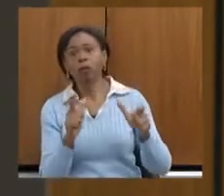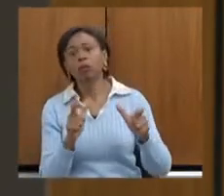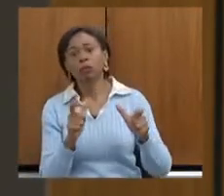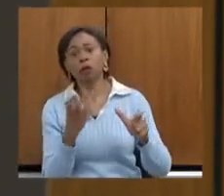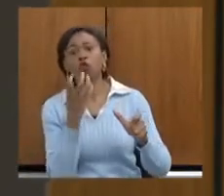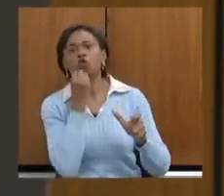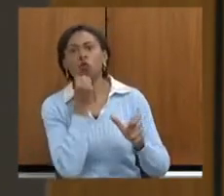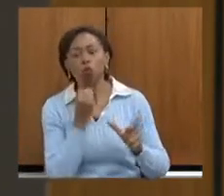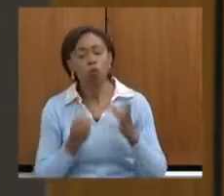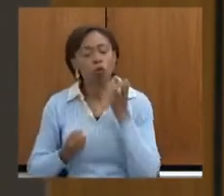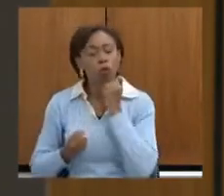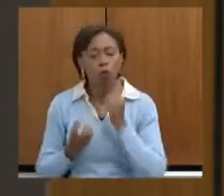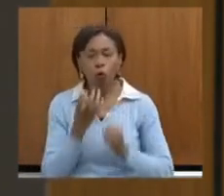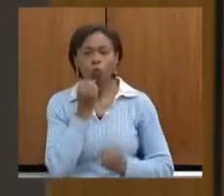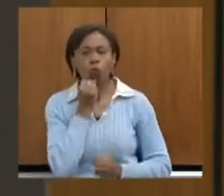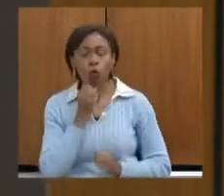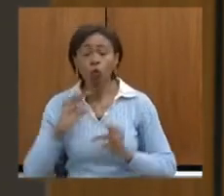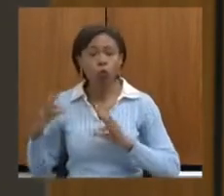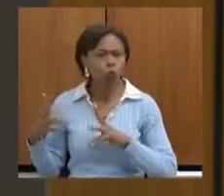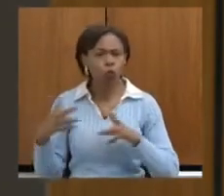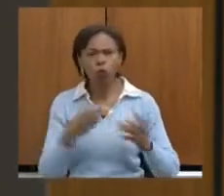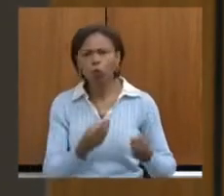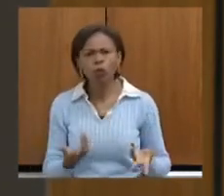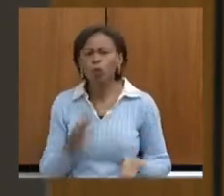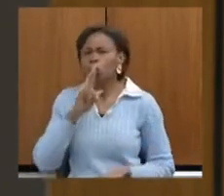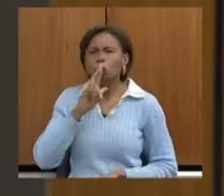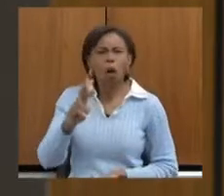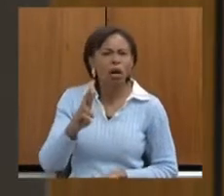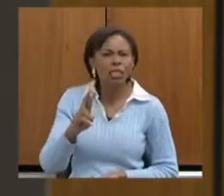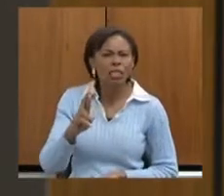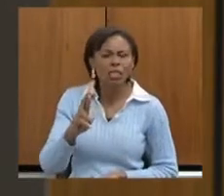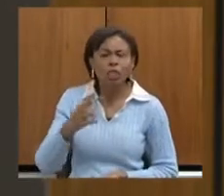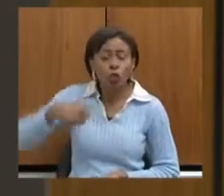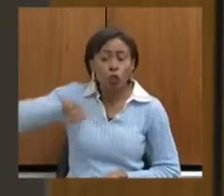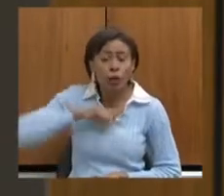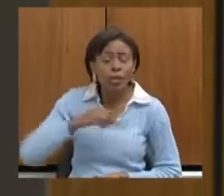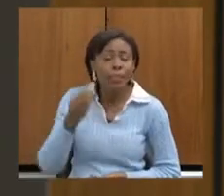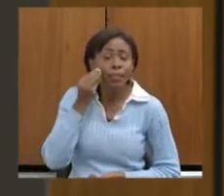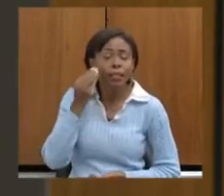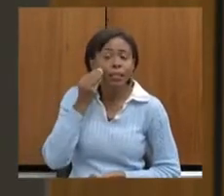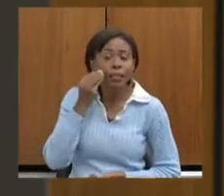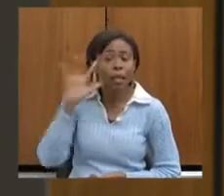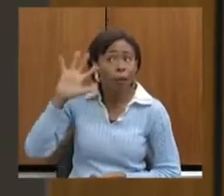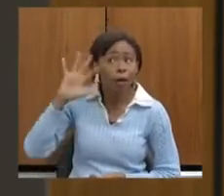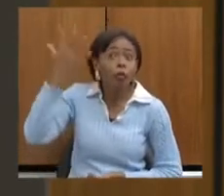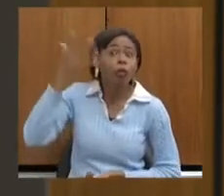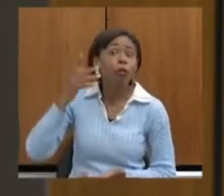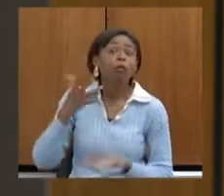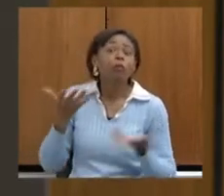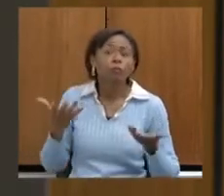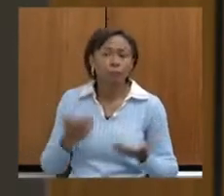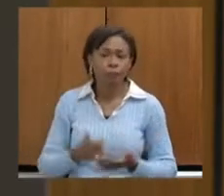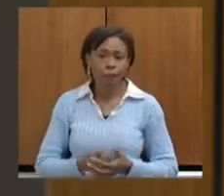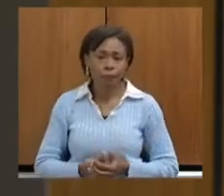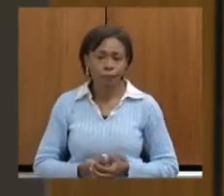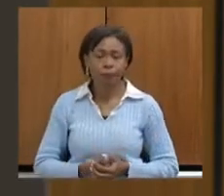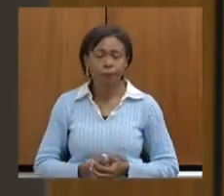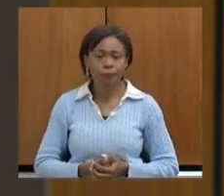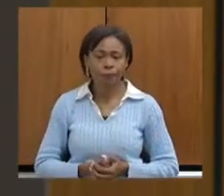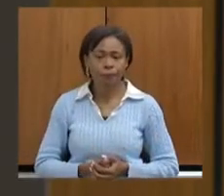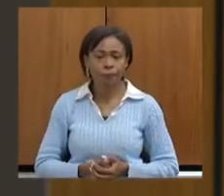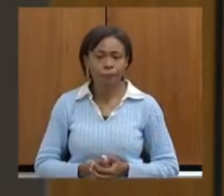querendo comer tudo a resposta que não aquele buscar através da solução Hum